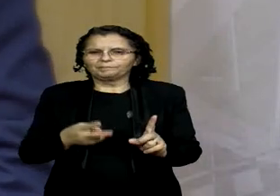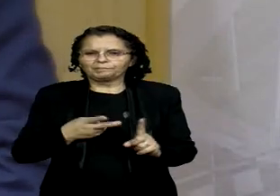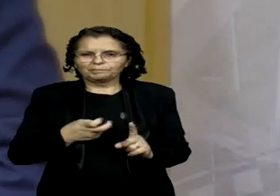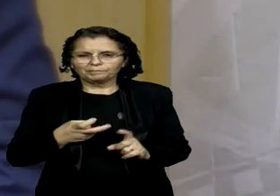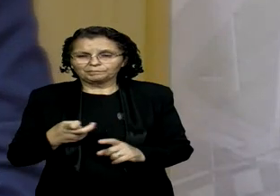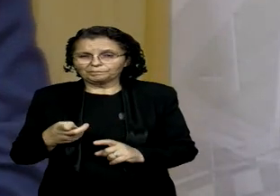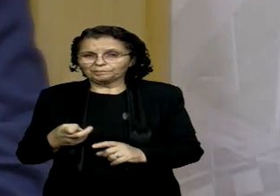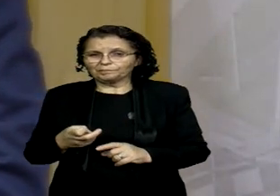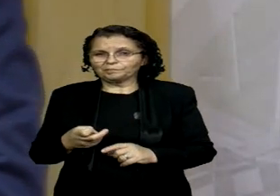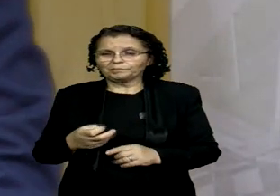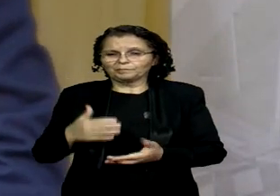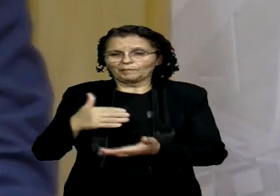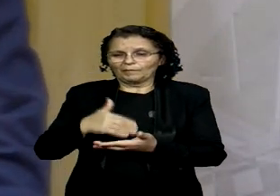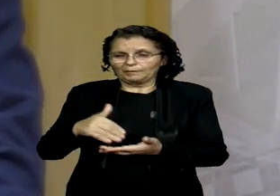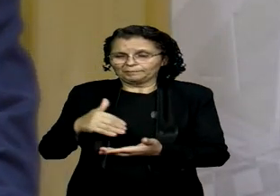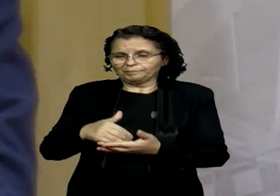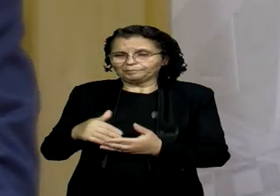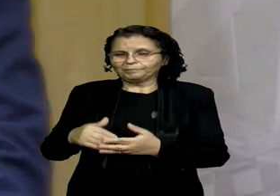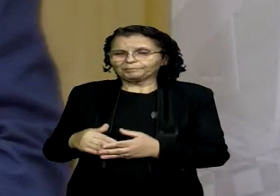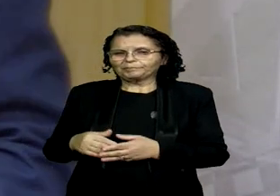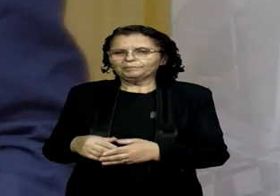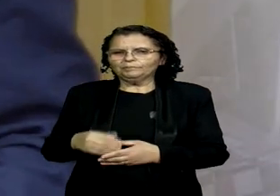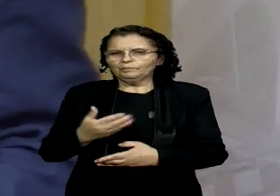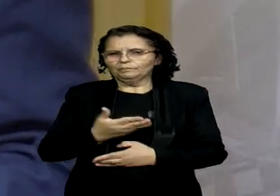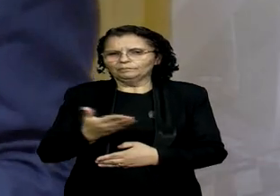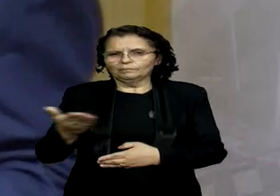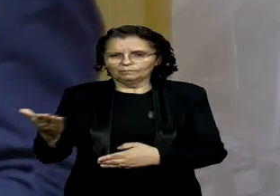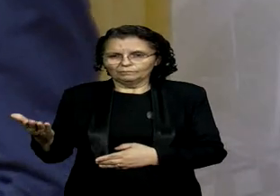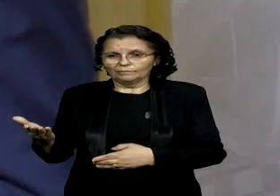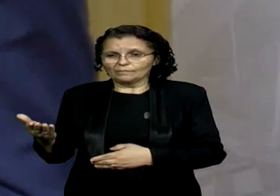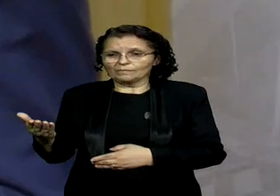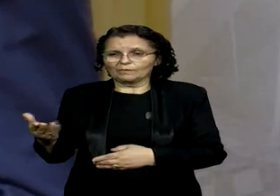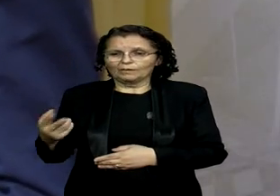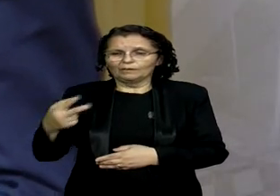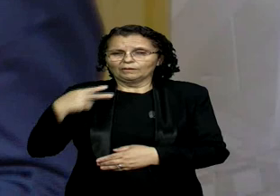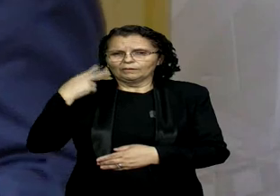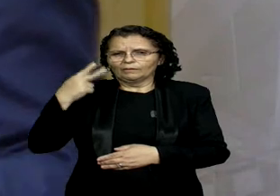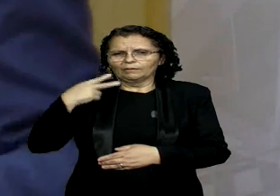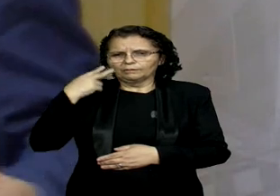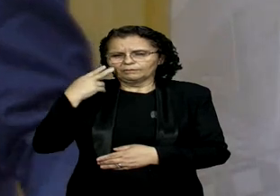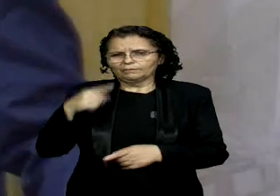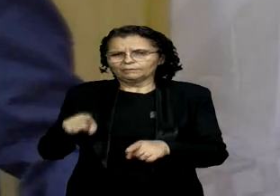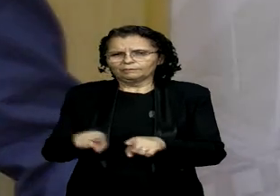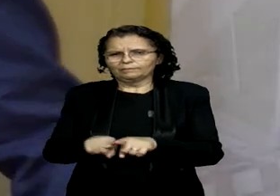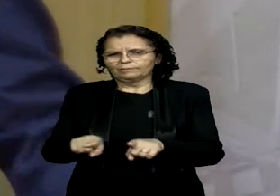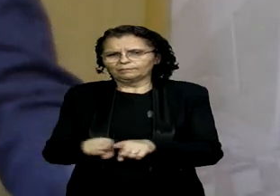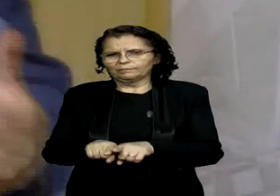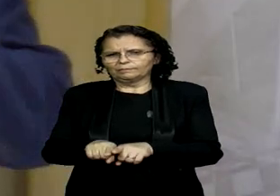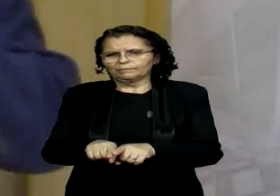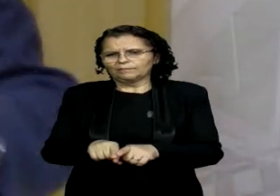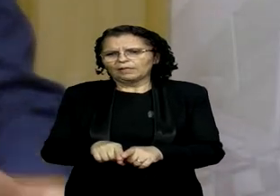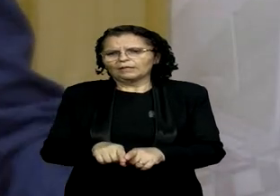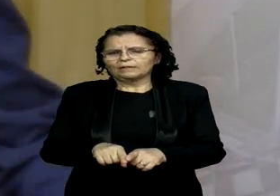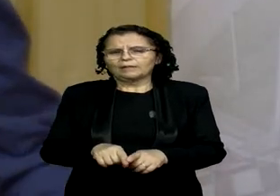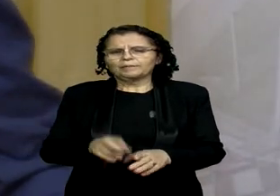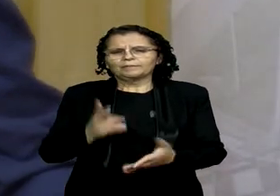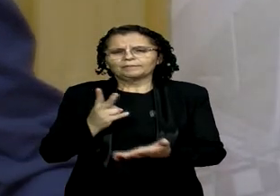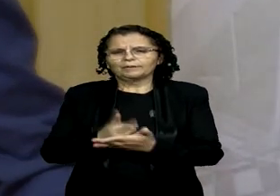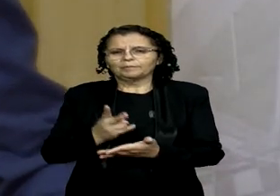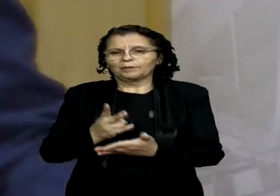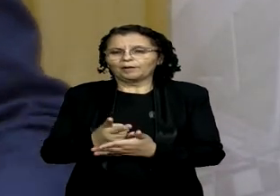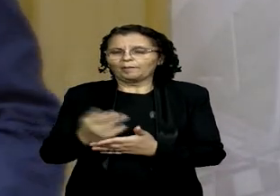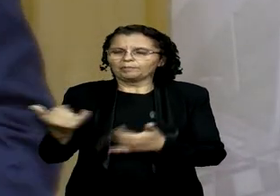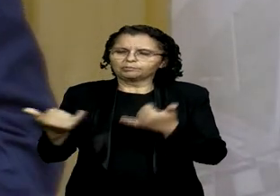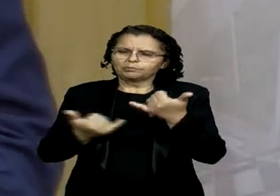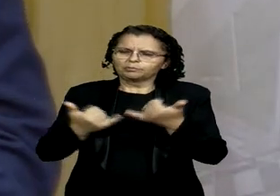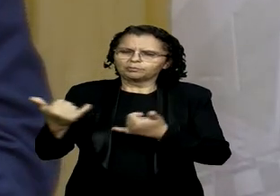o nosso gabinete, como acredito também que o gabinete dos demais vereadores, tem sido, ao longo do mandato, tem